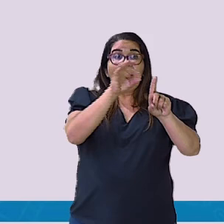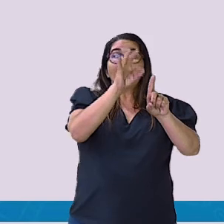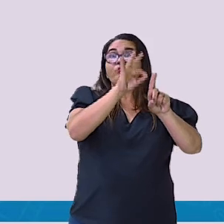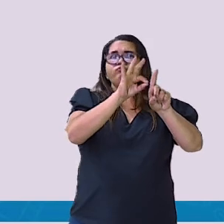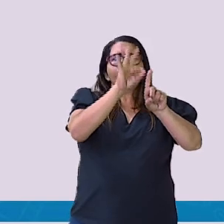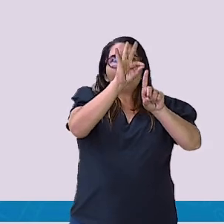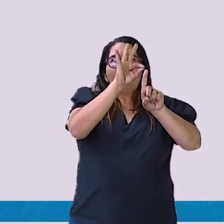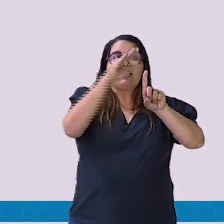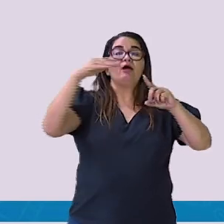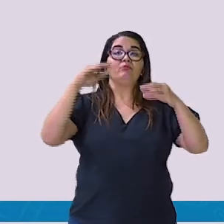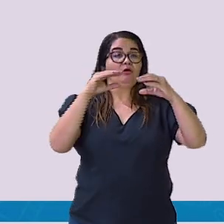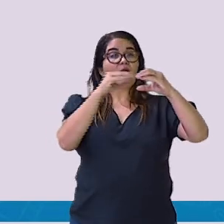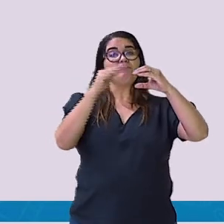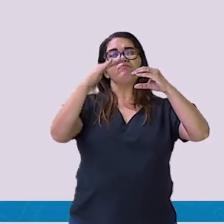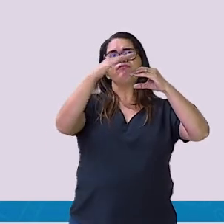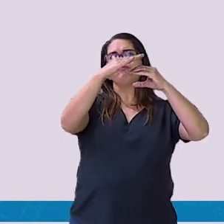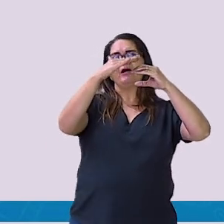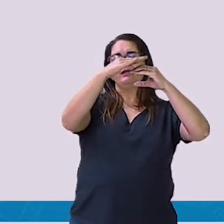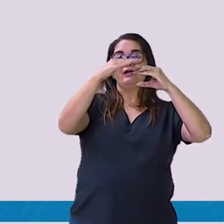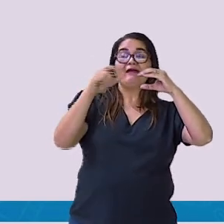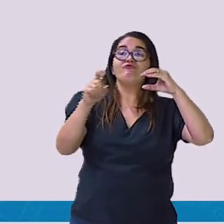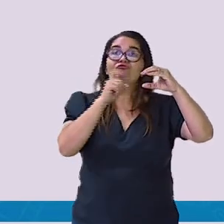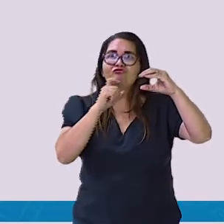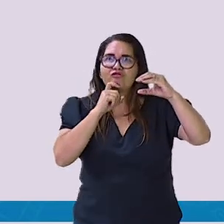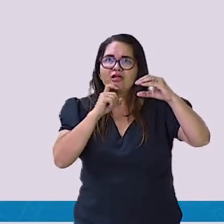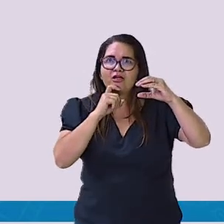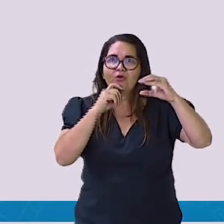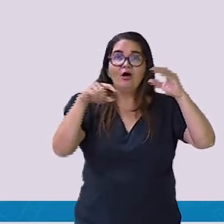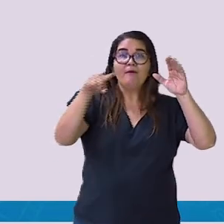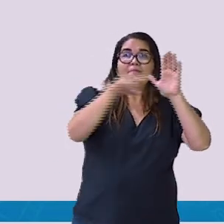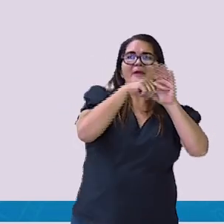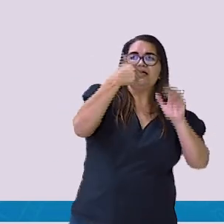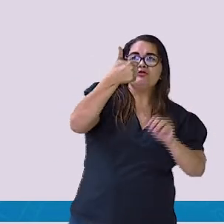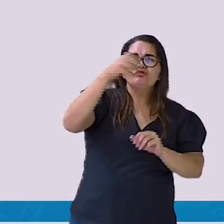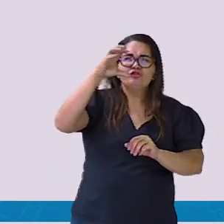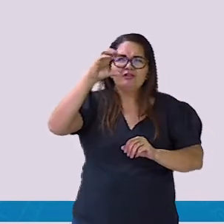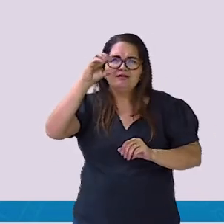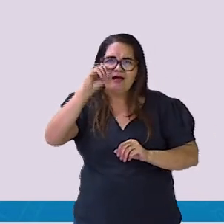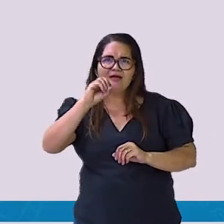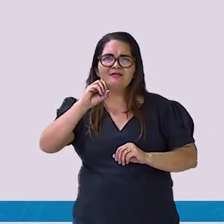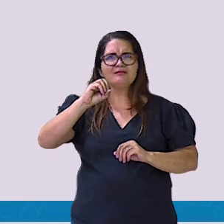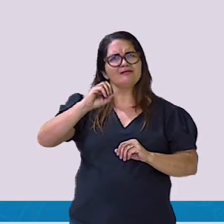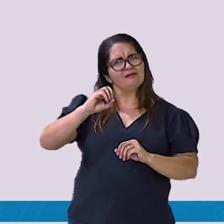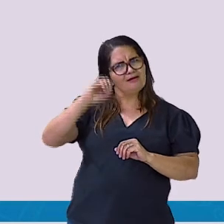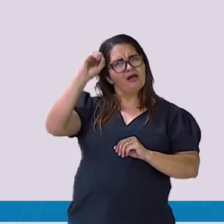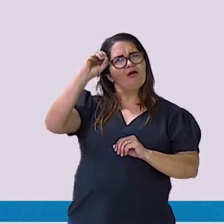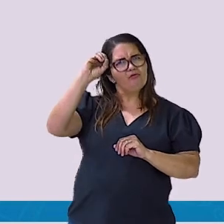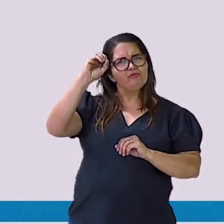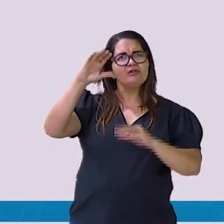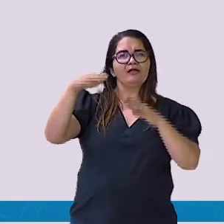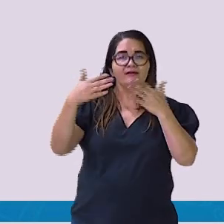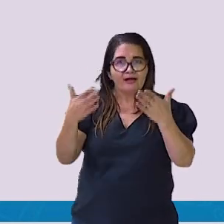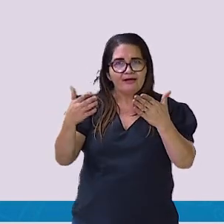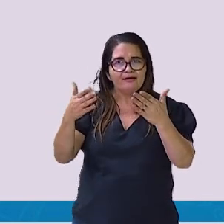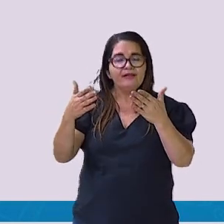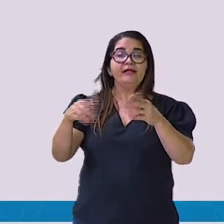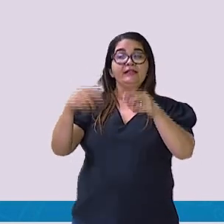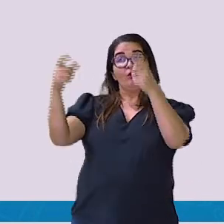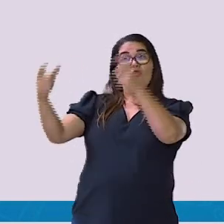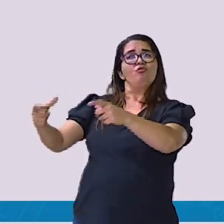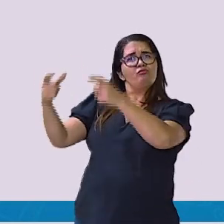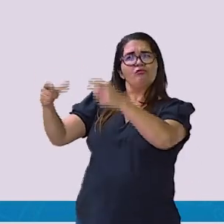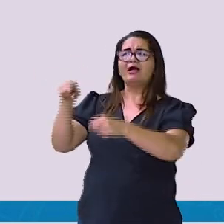baixas, abaixo de 10 graus. O verão é curto, tá? E